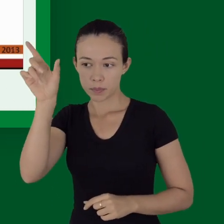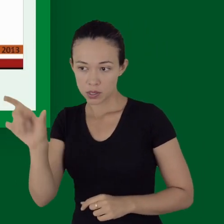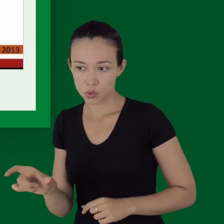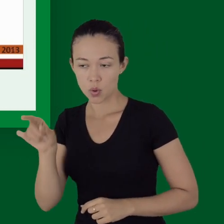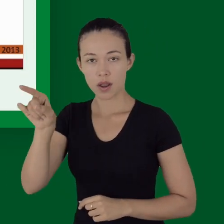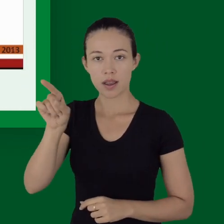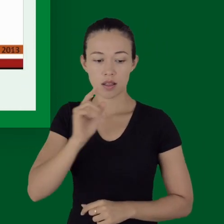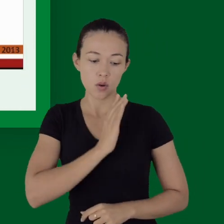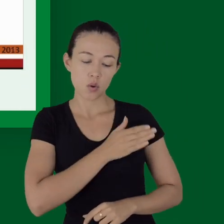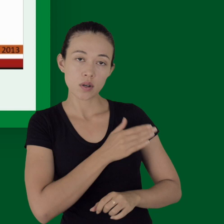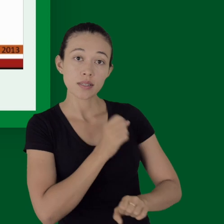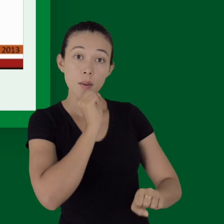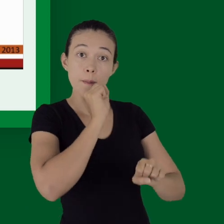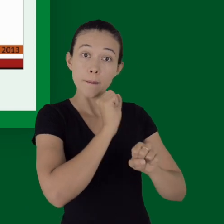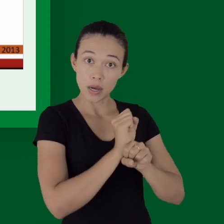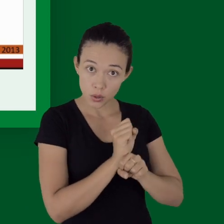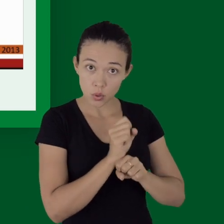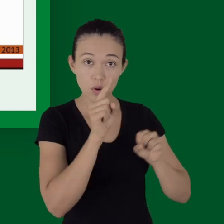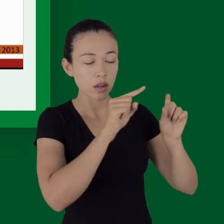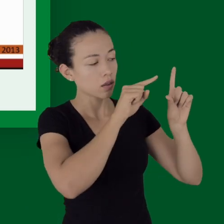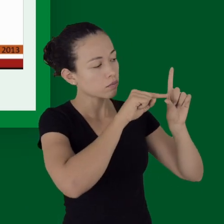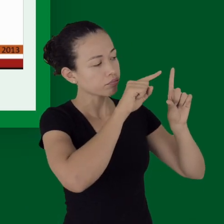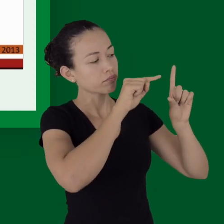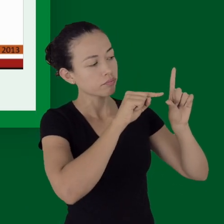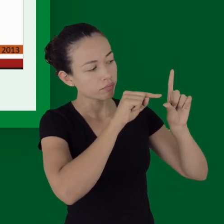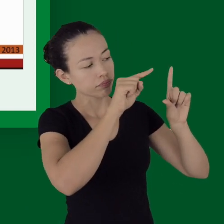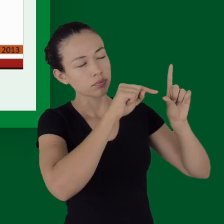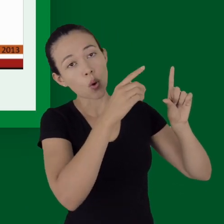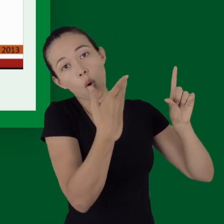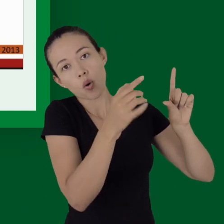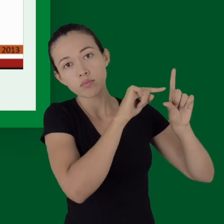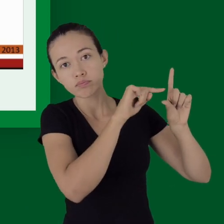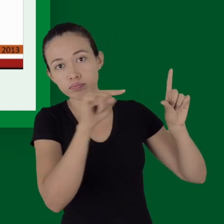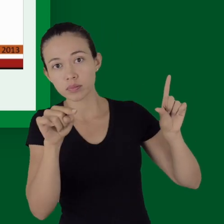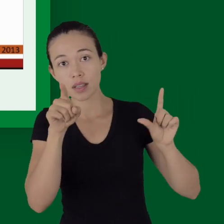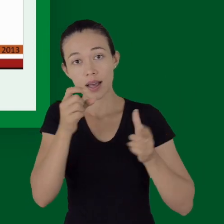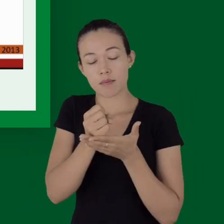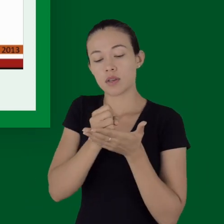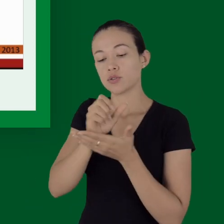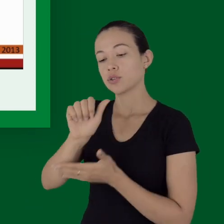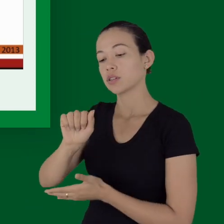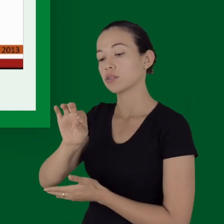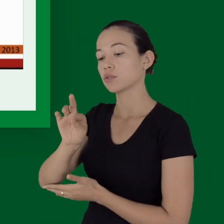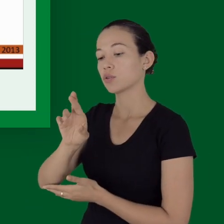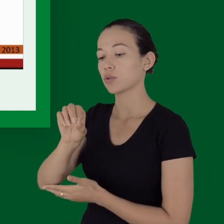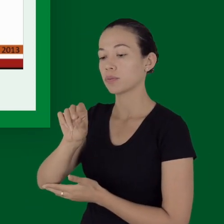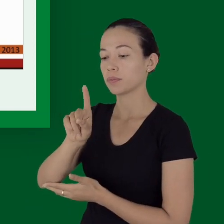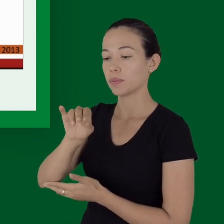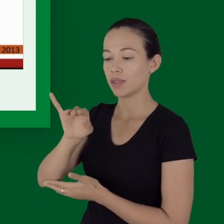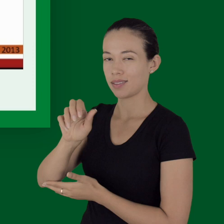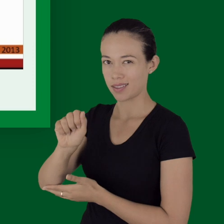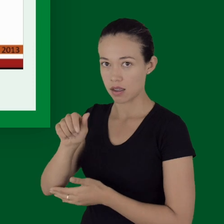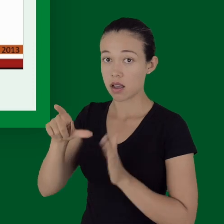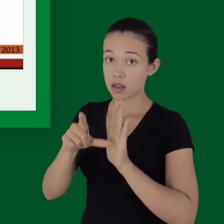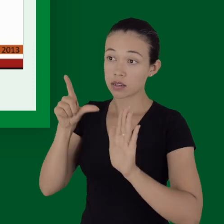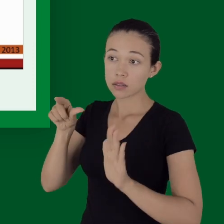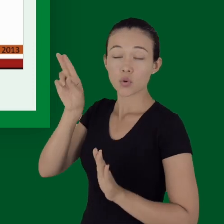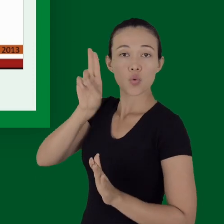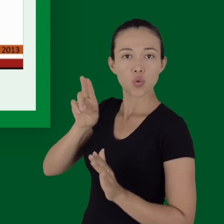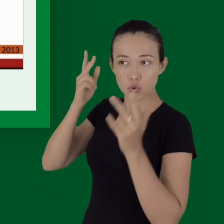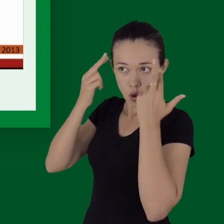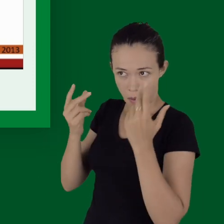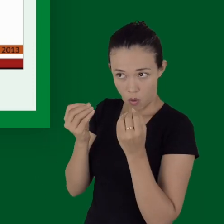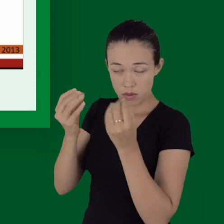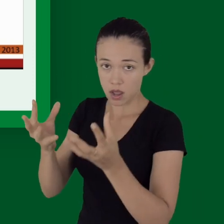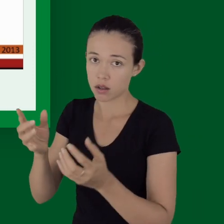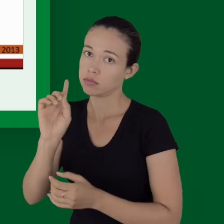especistoria. Uso rotineiro de bicarbonato sem evidência de acidose também não é classe de recomendação 3. Uso